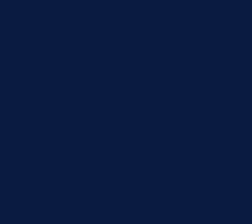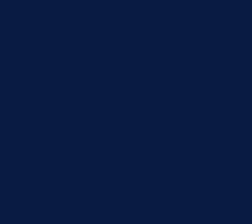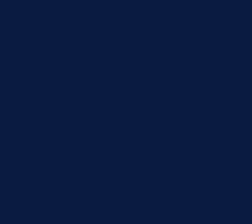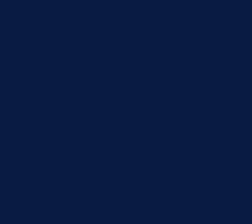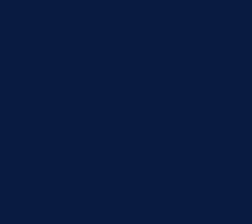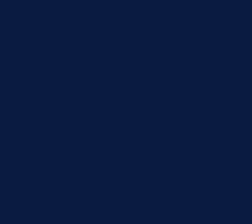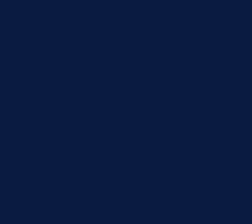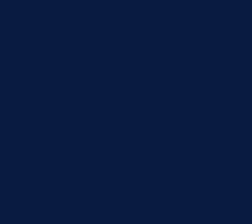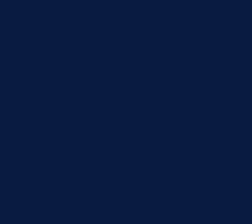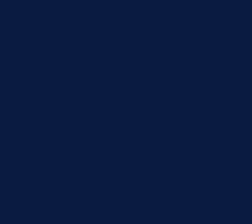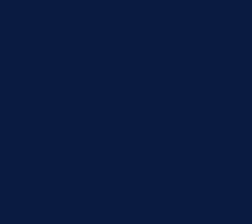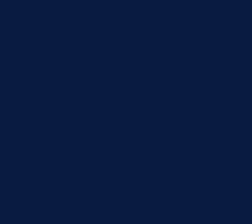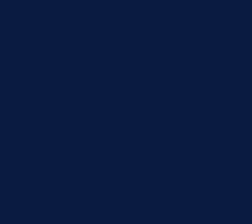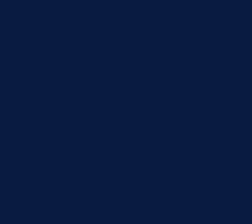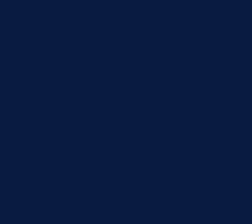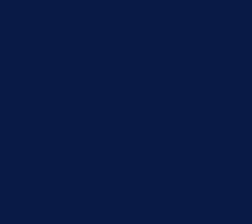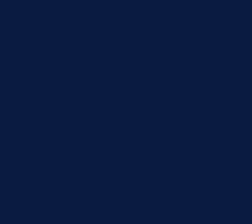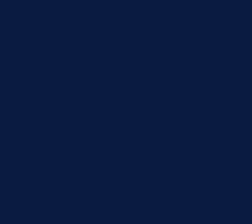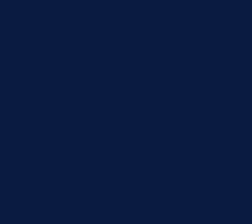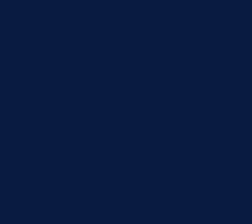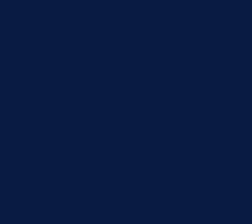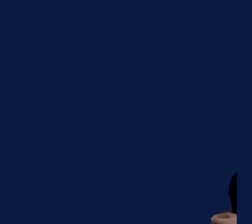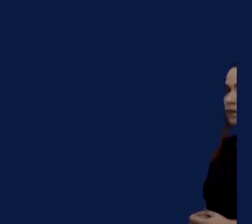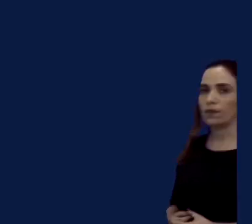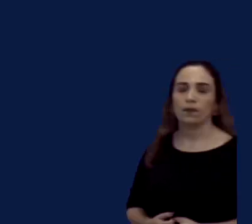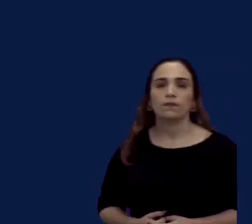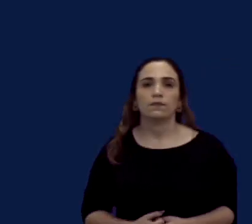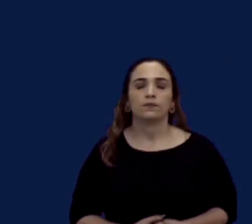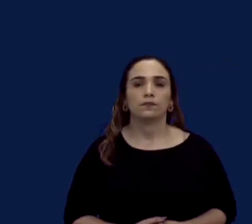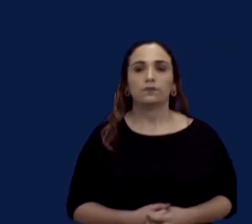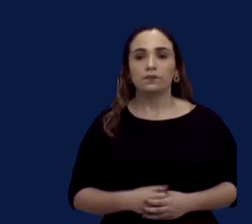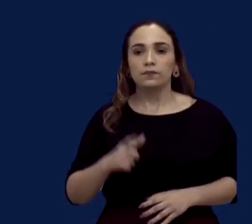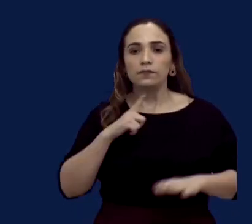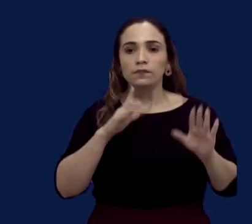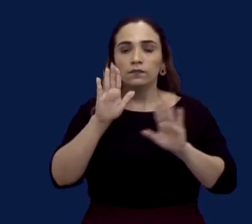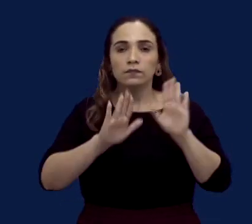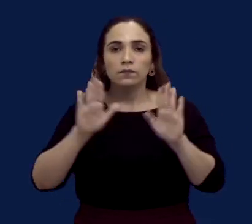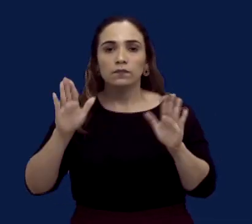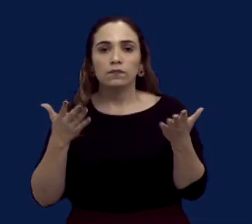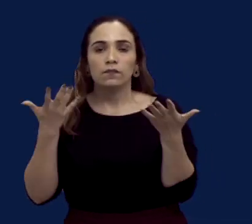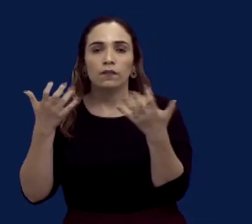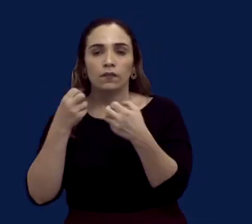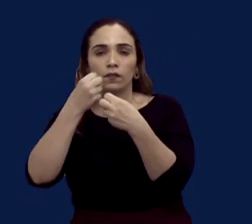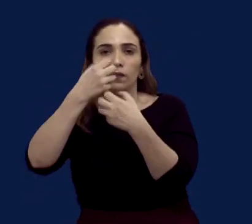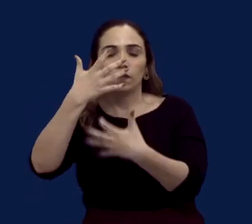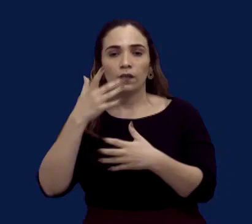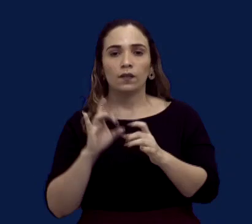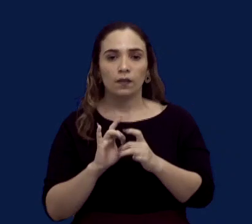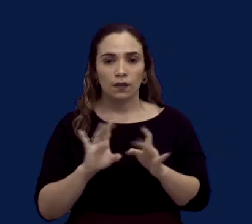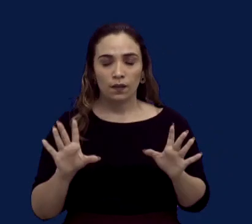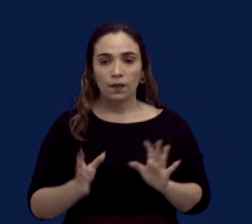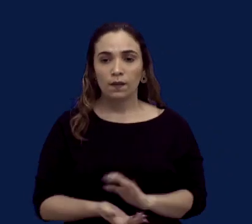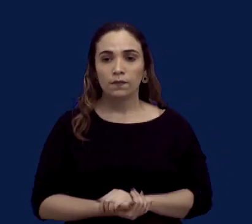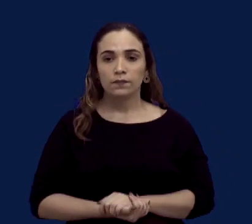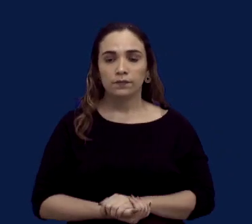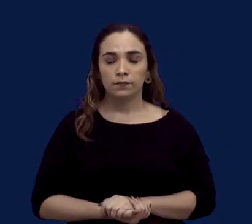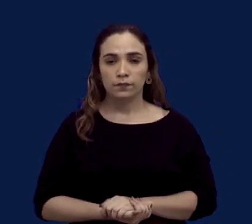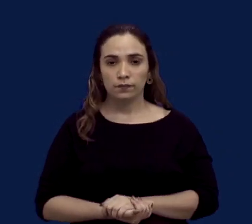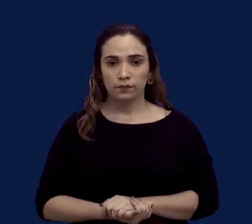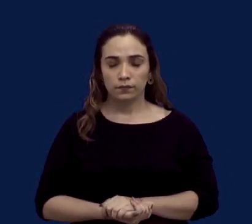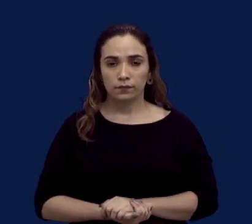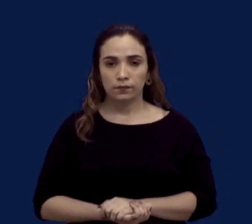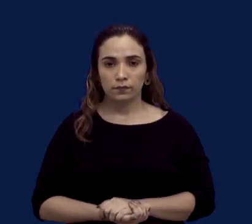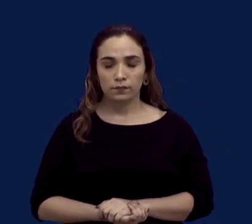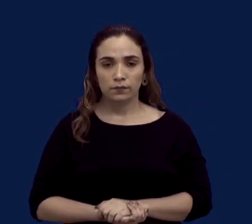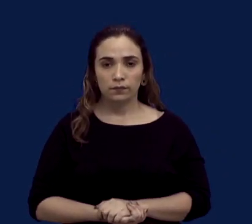É isso aí. Bom, mais algum comentário, gente? Fiquem à vontade, a gente ainda tem um tempinho aí, senão a gente